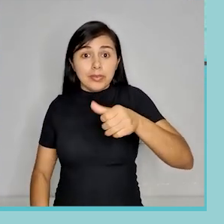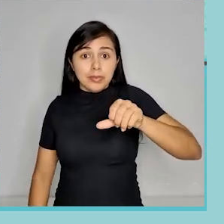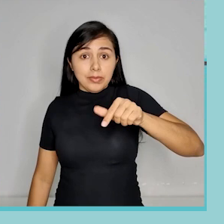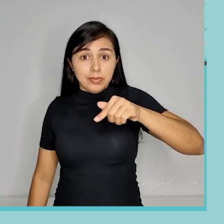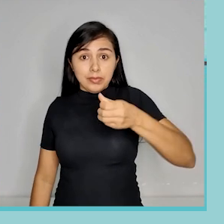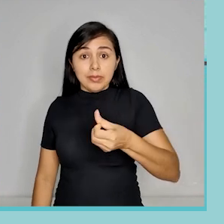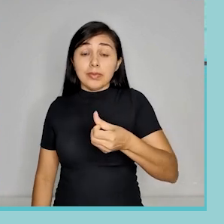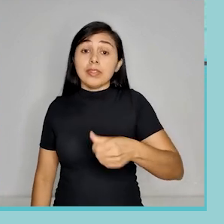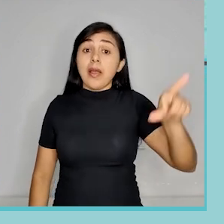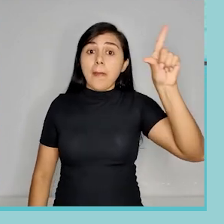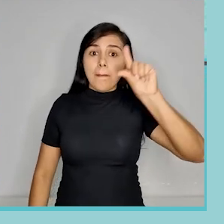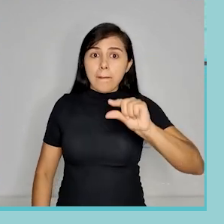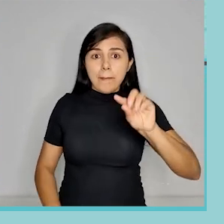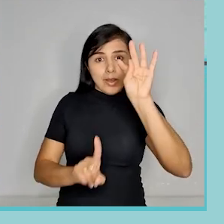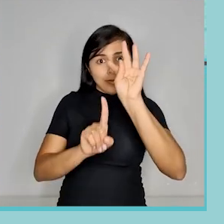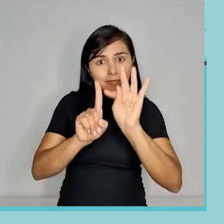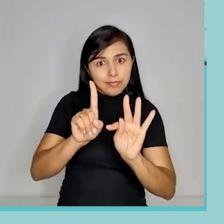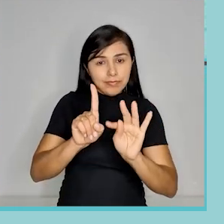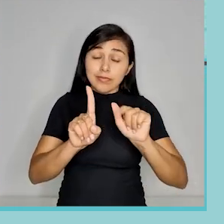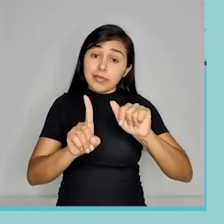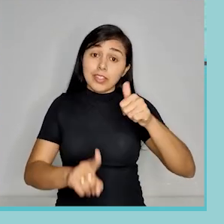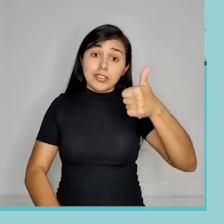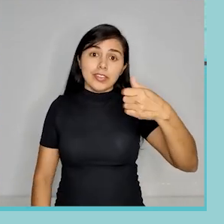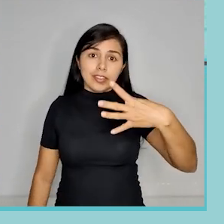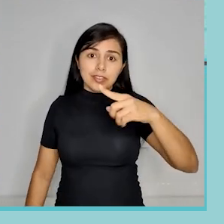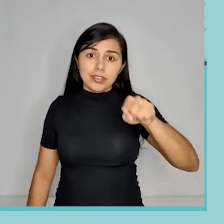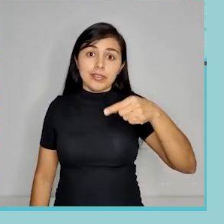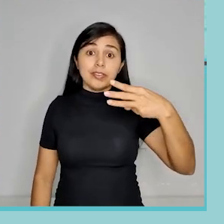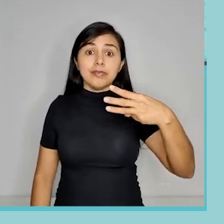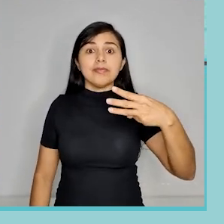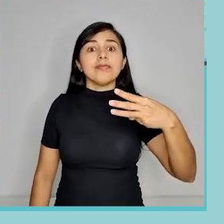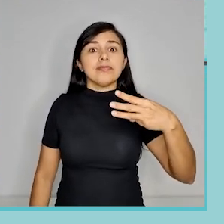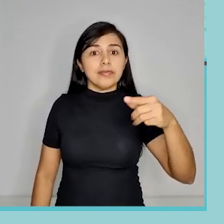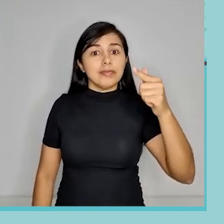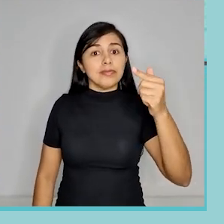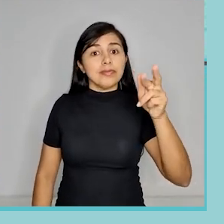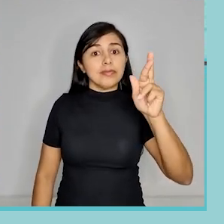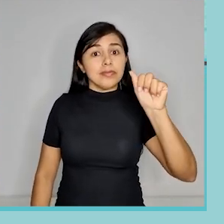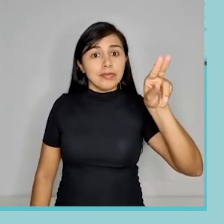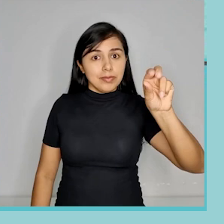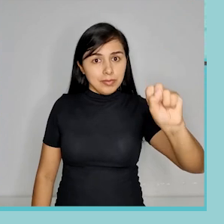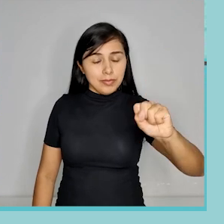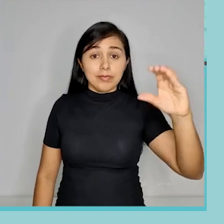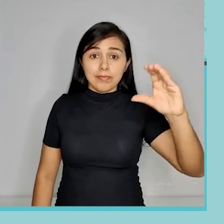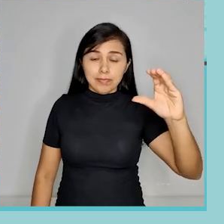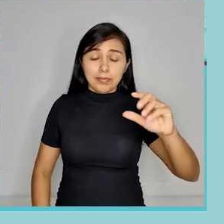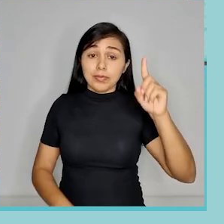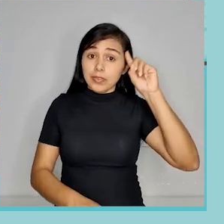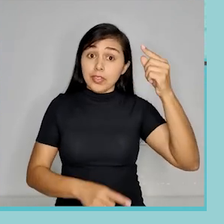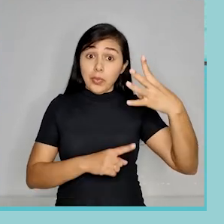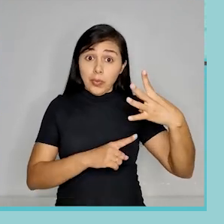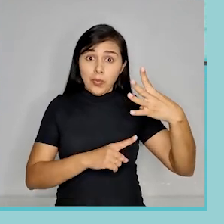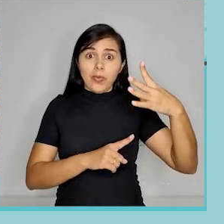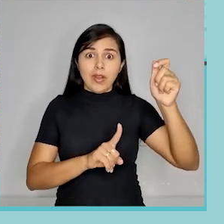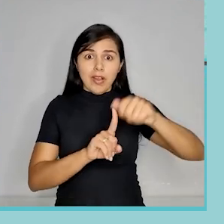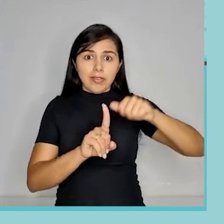temperatura registrada em Imperatriz foi de 14,3 graus Celsius, em 4 de agosto